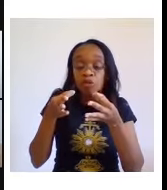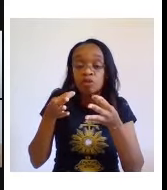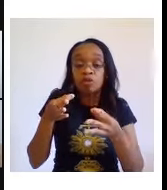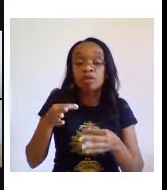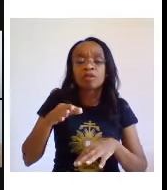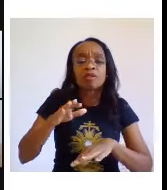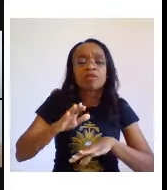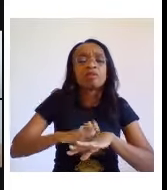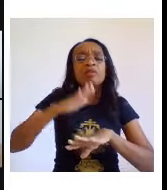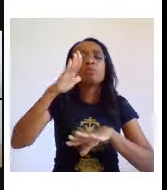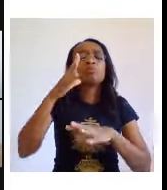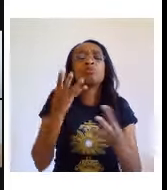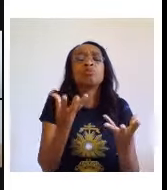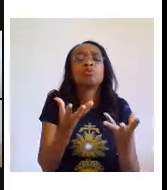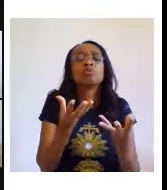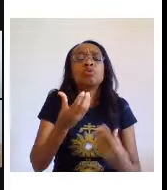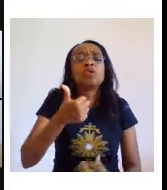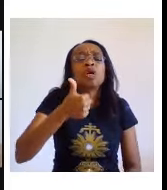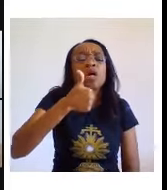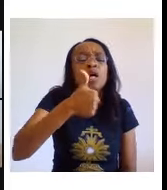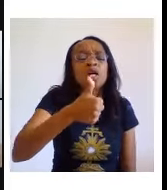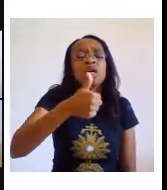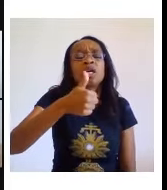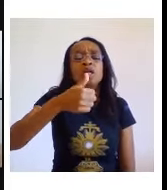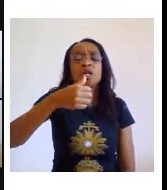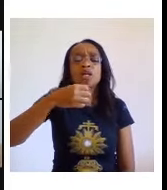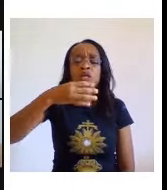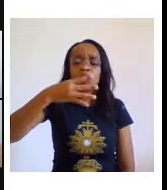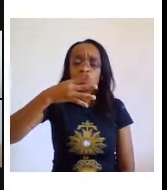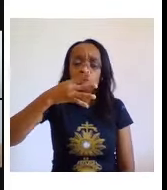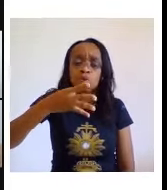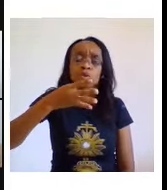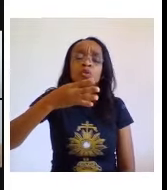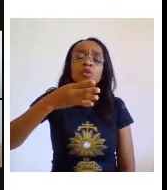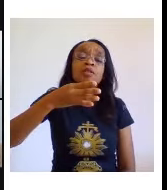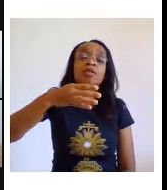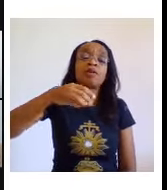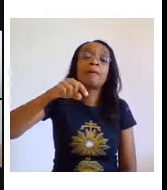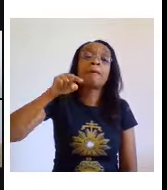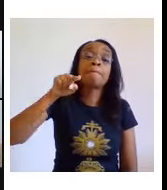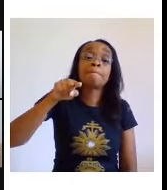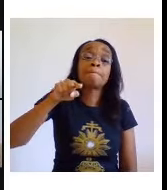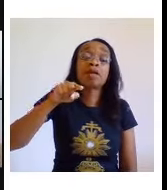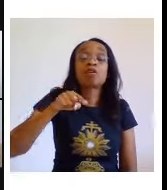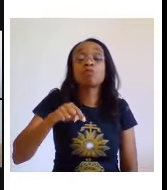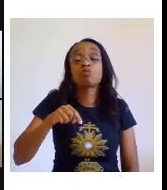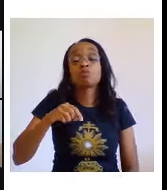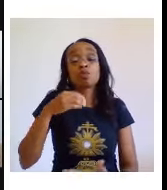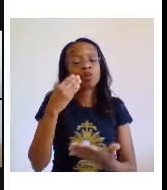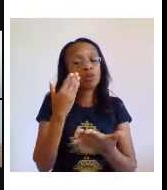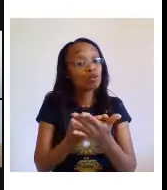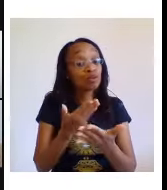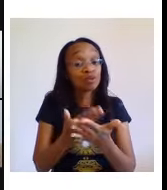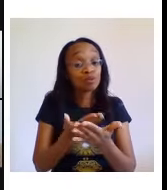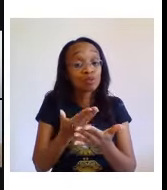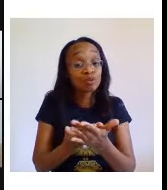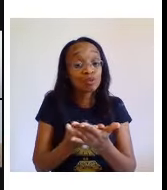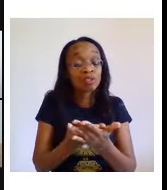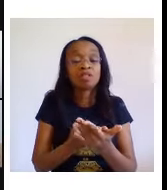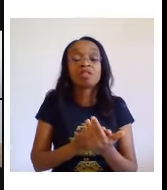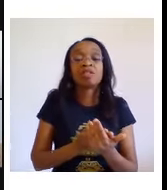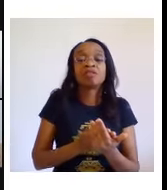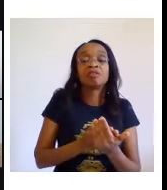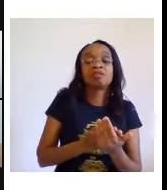mil estudos do mundo inteiro, é indiscutível, não se tem mais